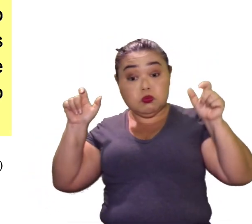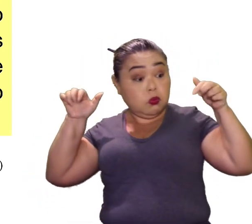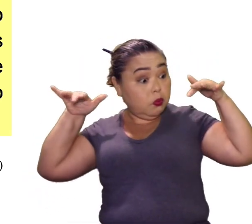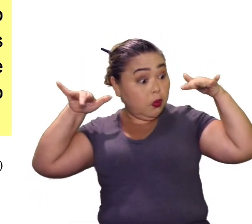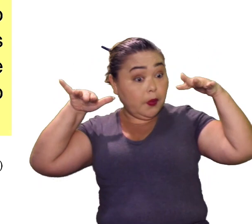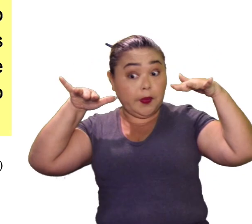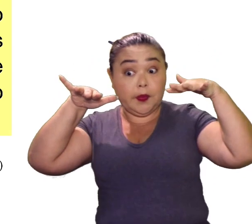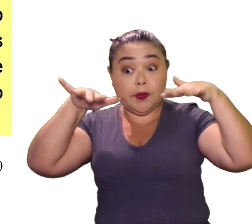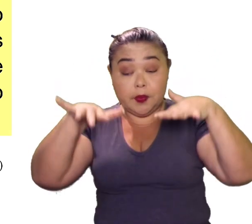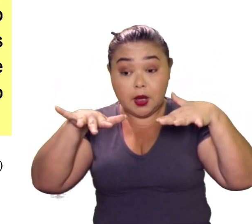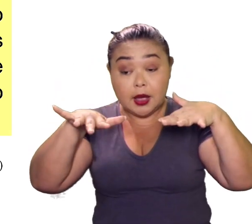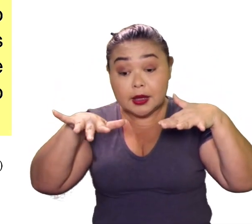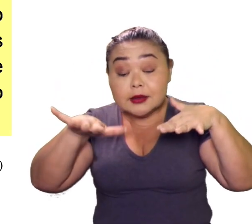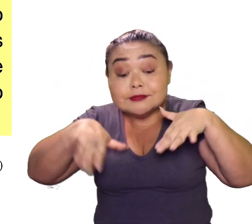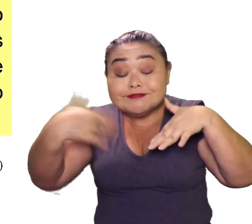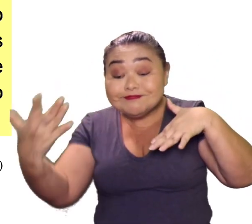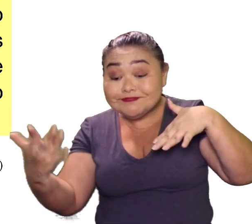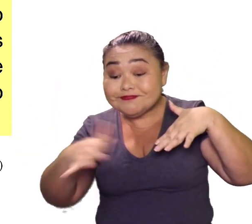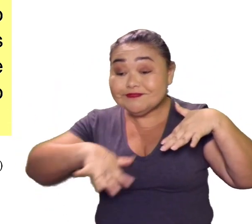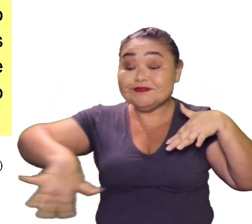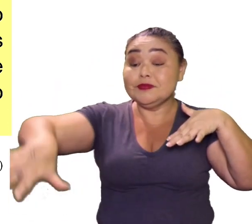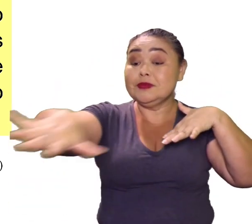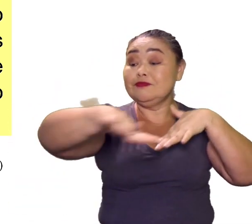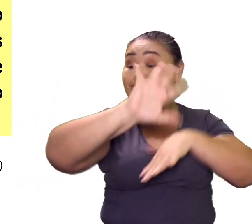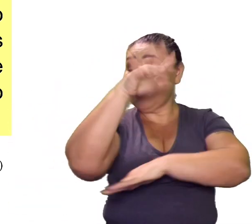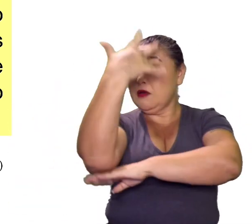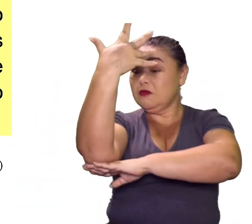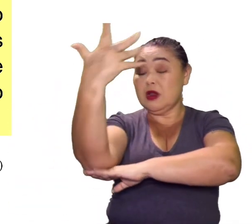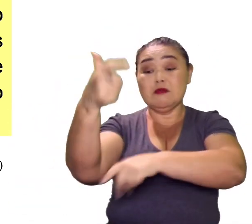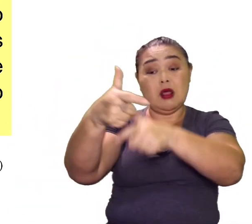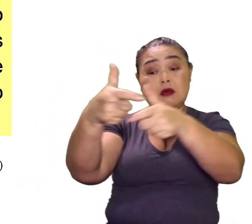desmatamento nesse período era maior e que onde